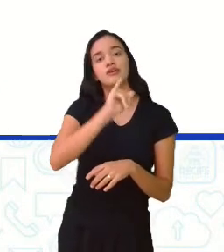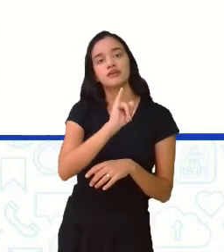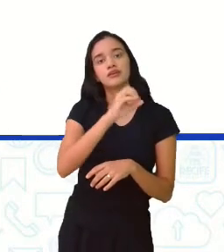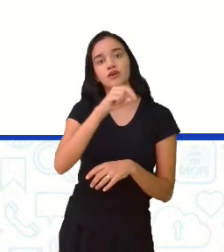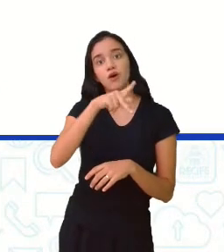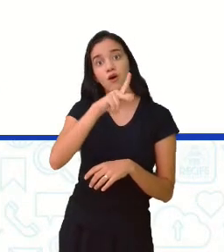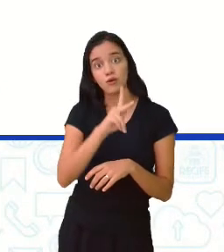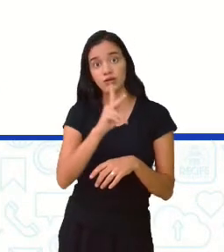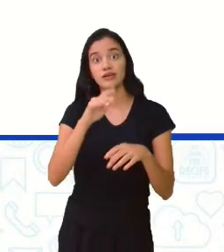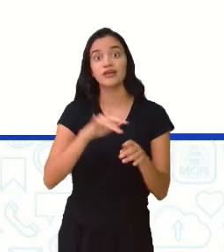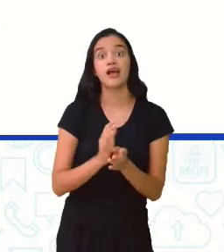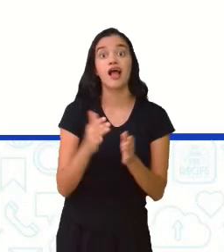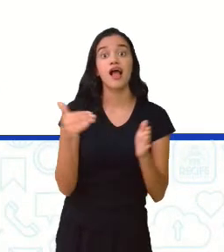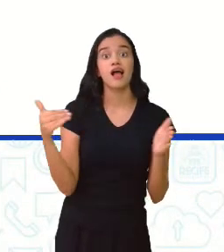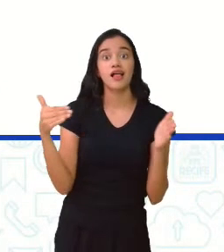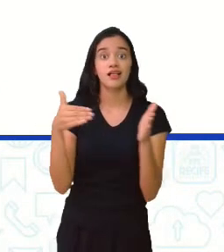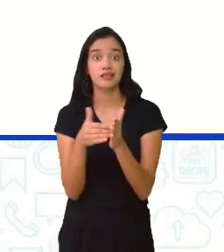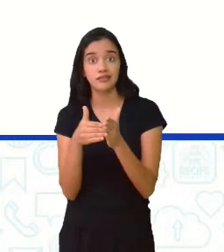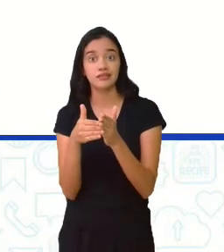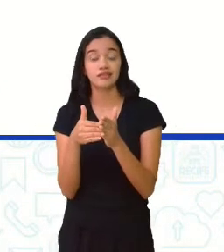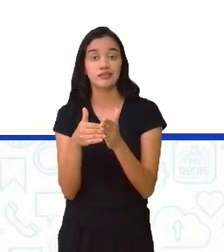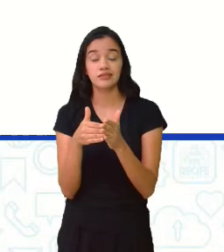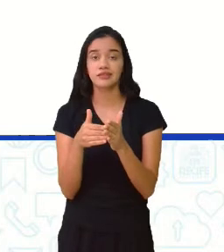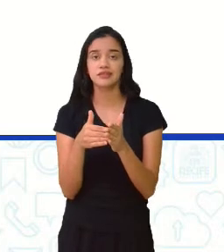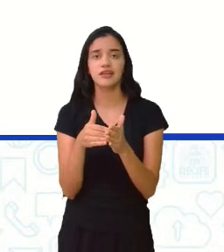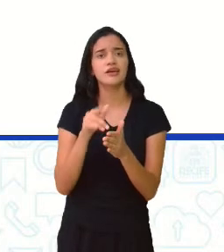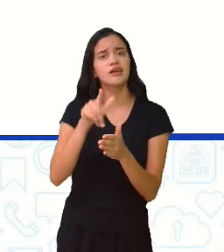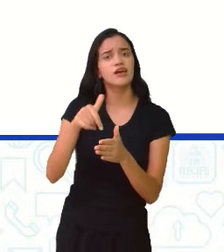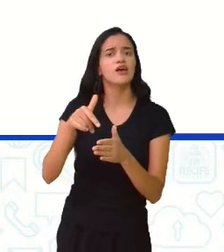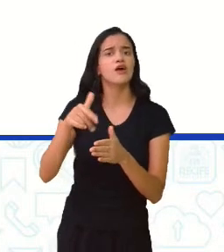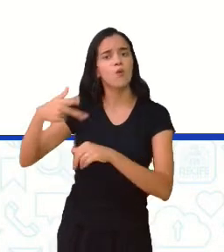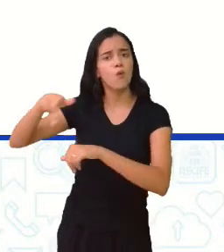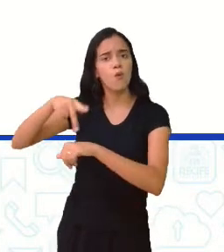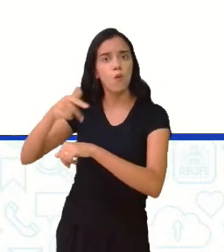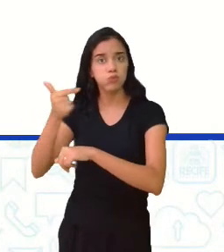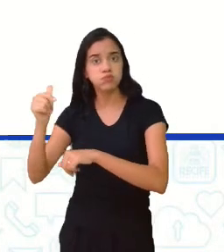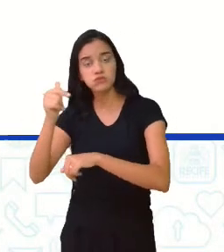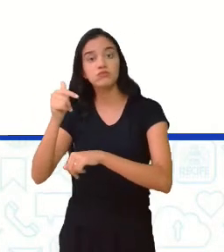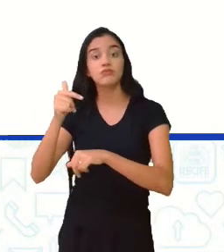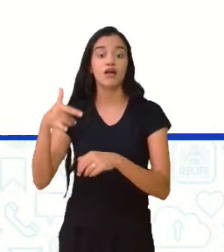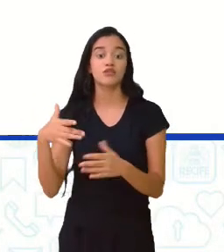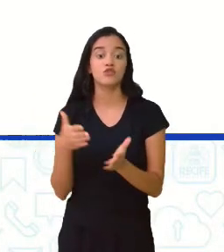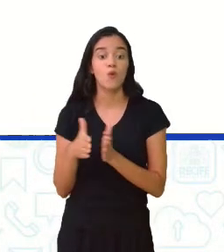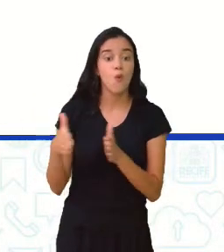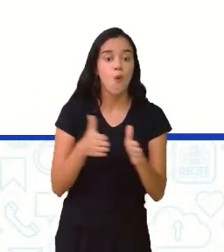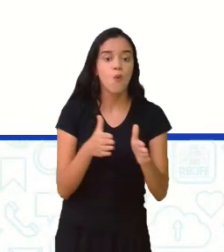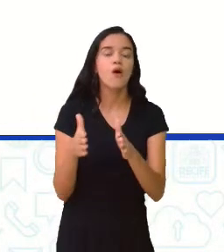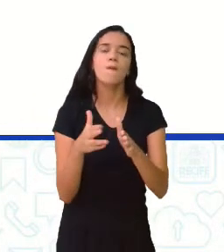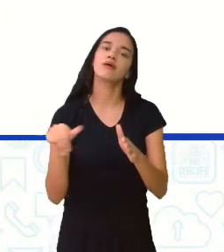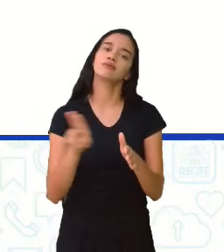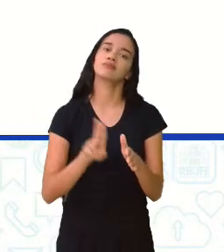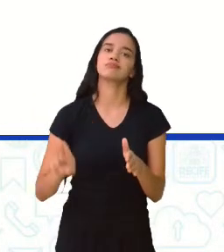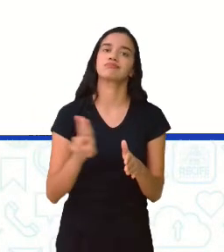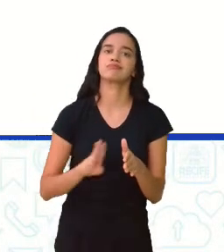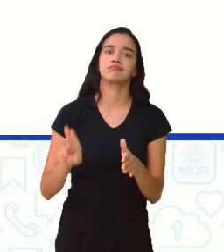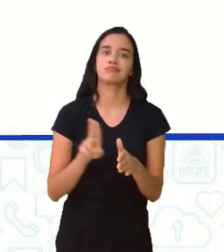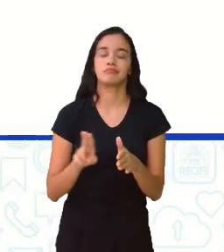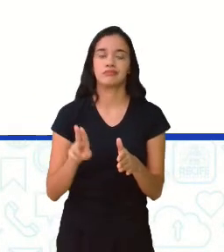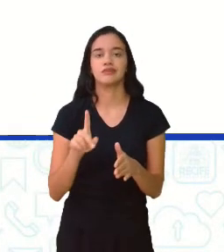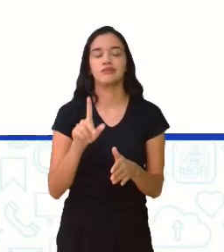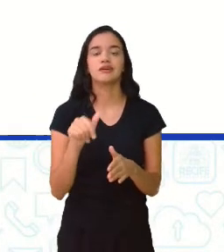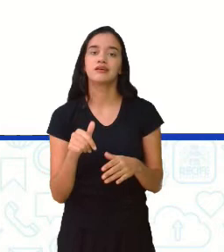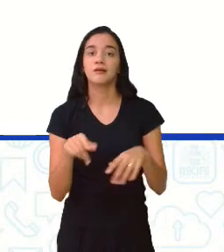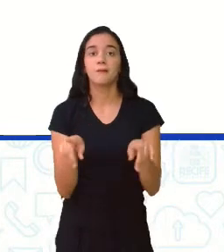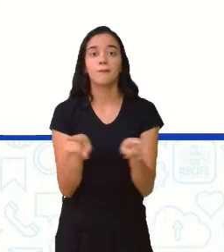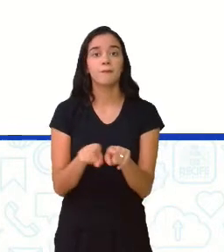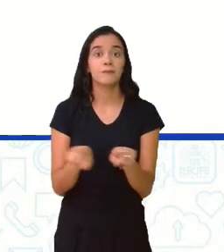4.000 quilômetros a menos que a rota atualmente mais utilizada. A mesma coisa de Londres para Tóquio,